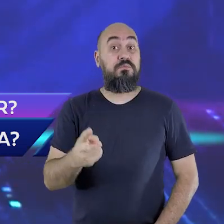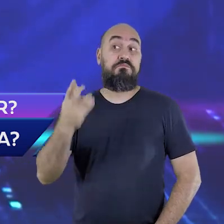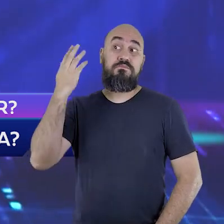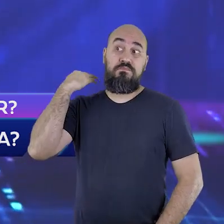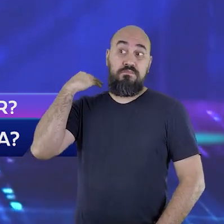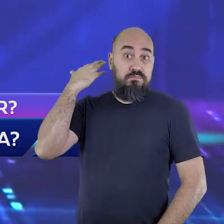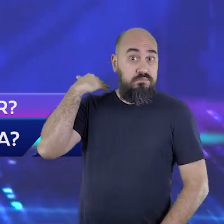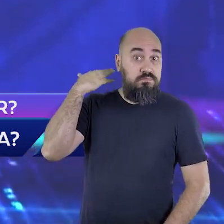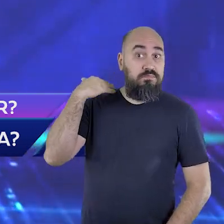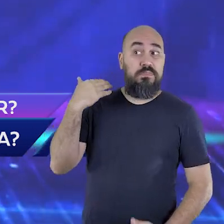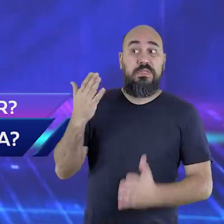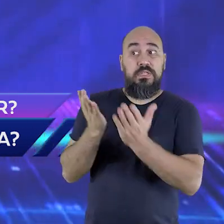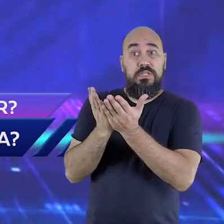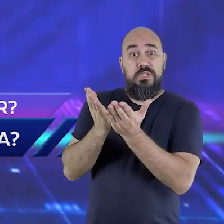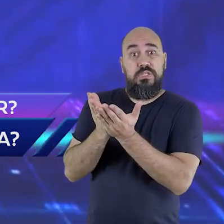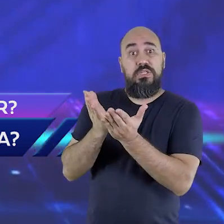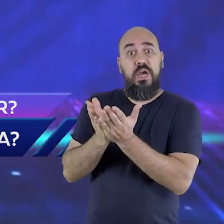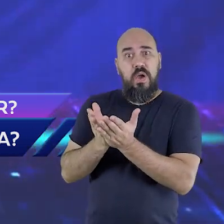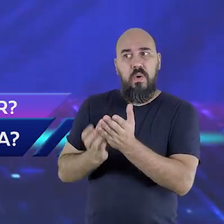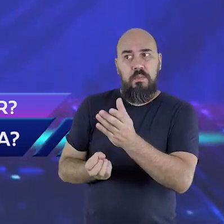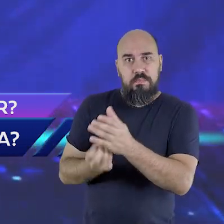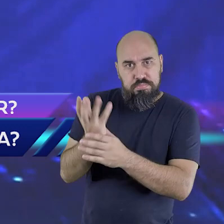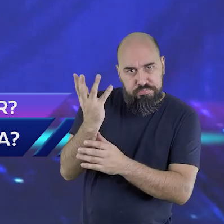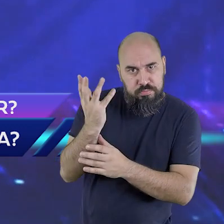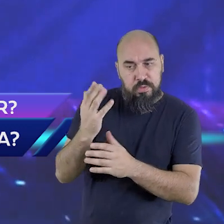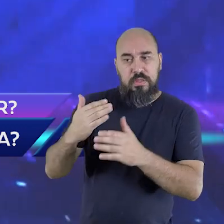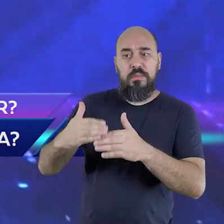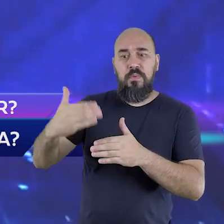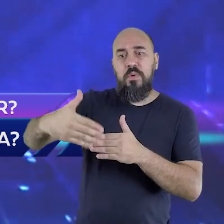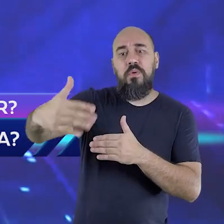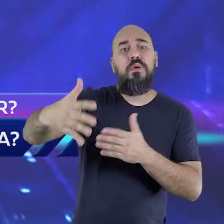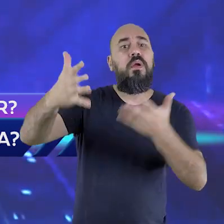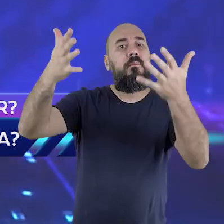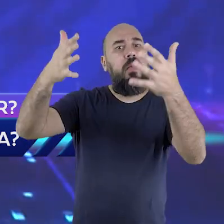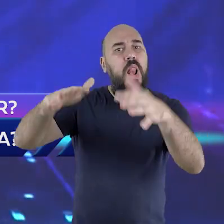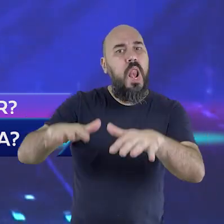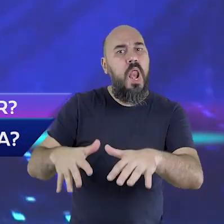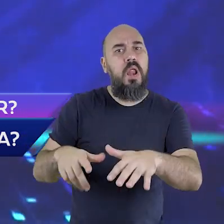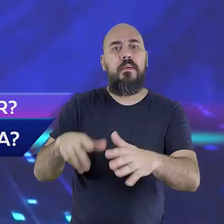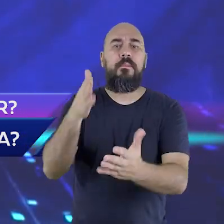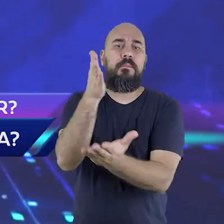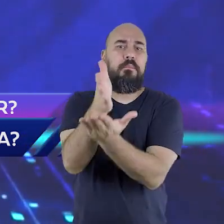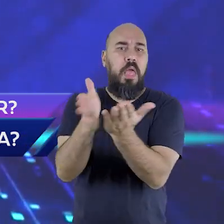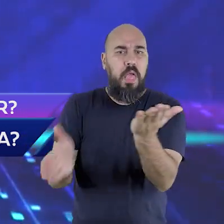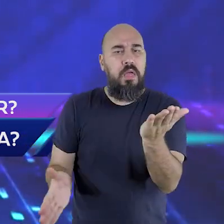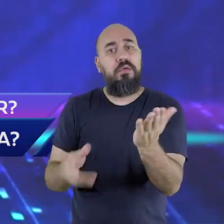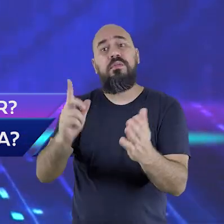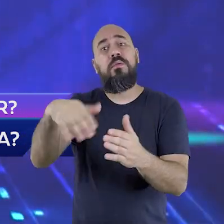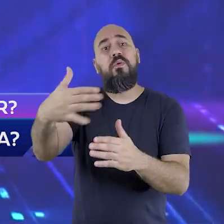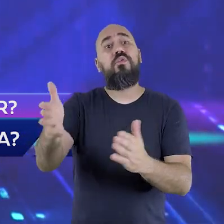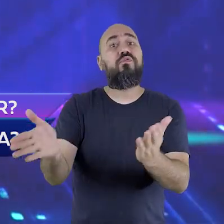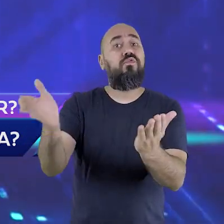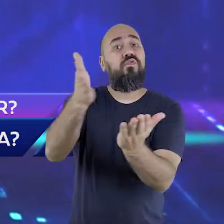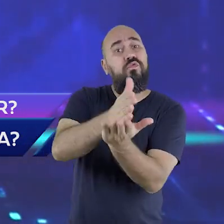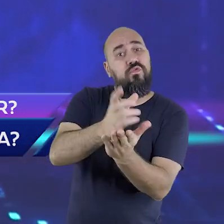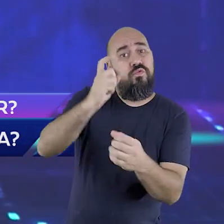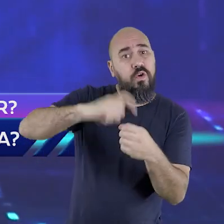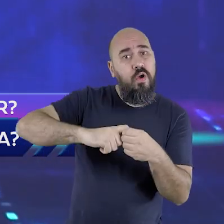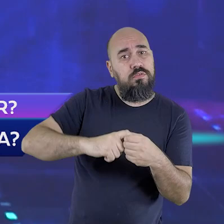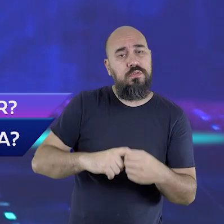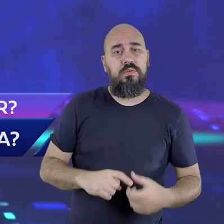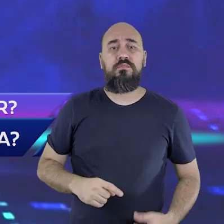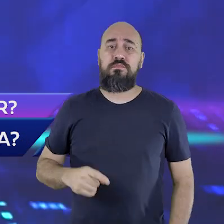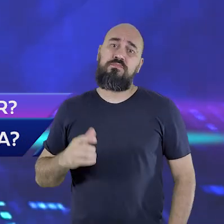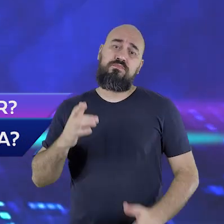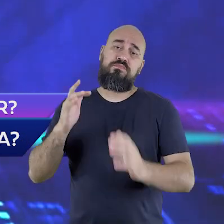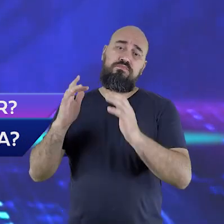a restauração do cristianismo. O que nós estamos testemunhando hoje já foi antecipado por Daniel